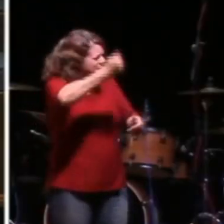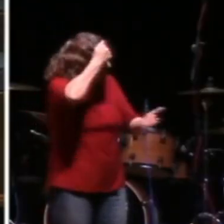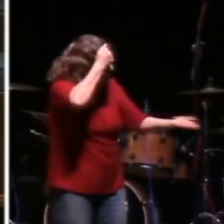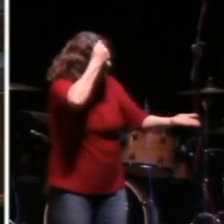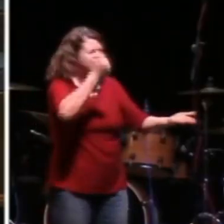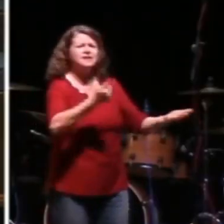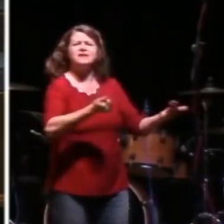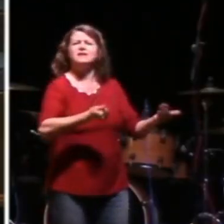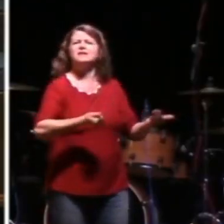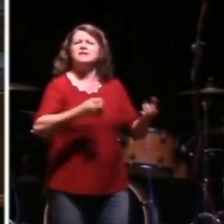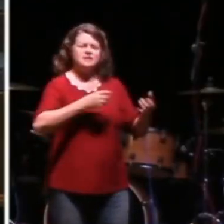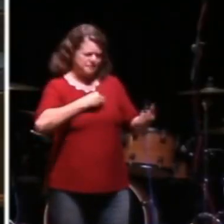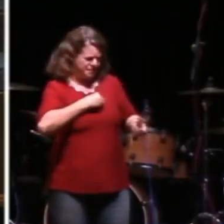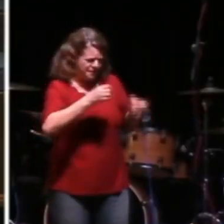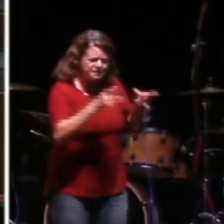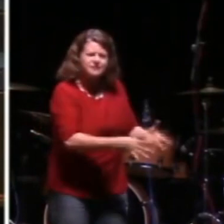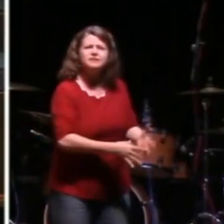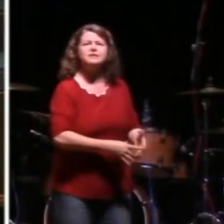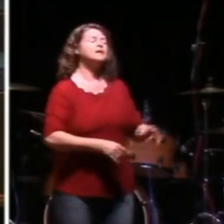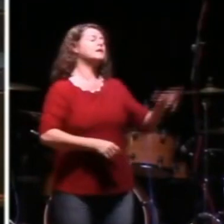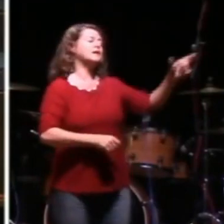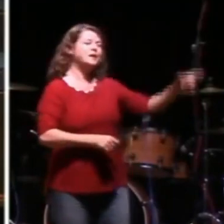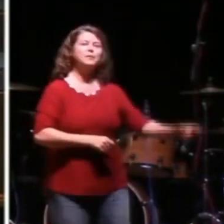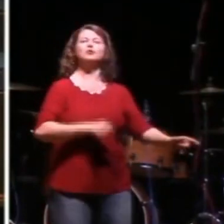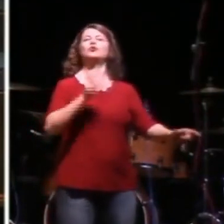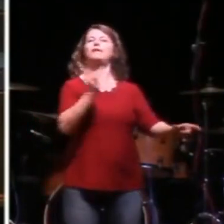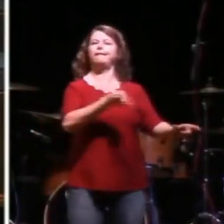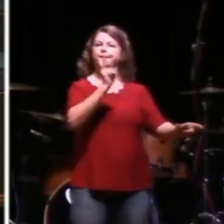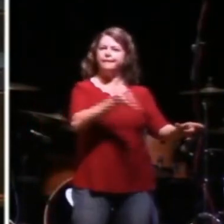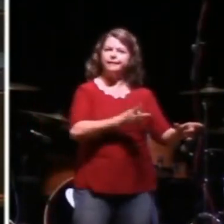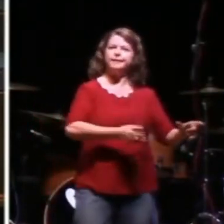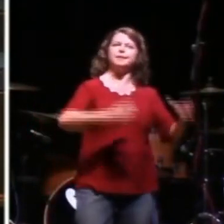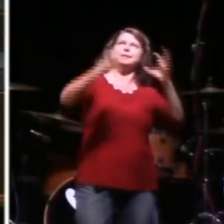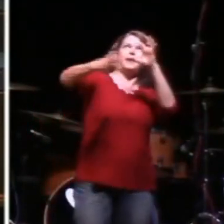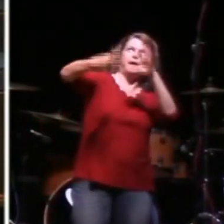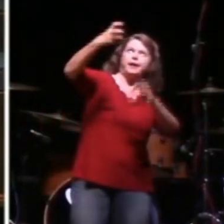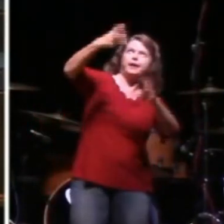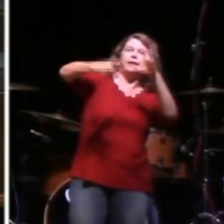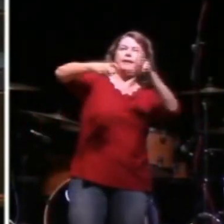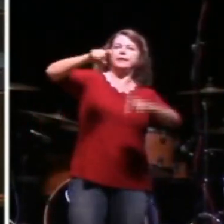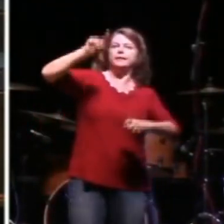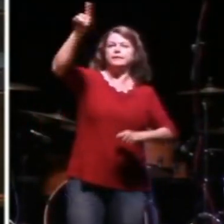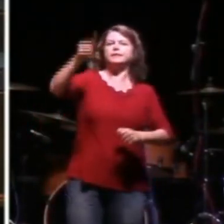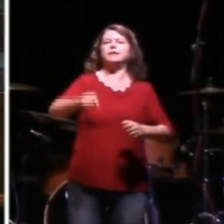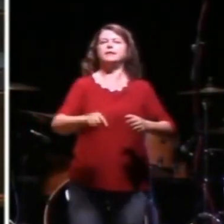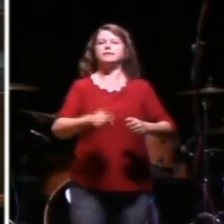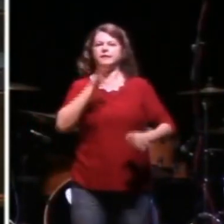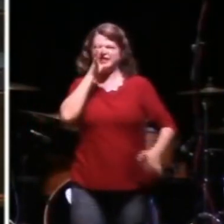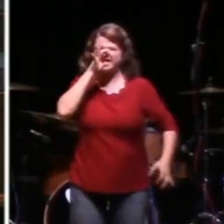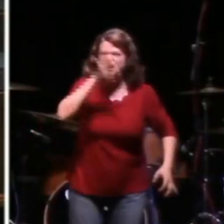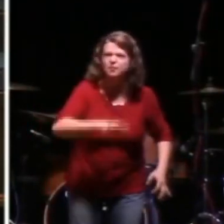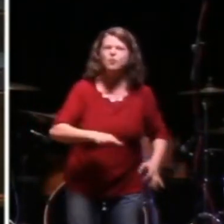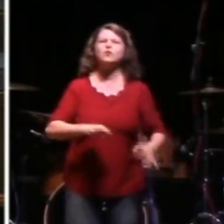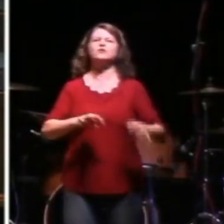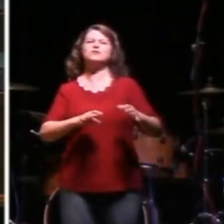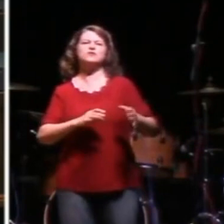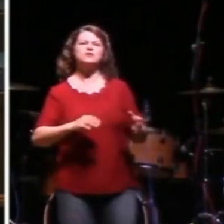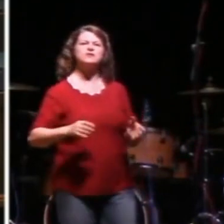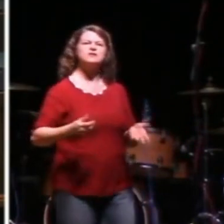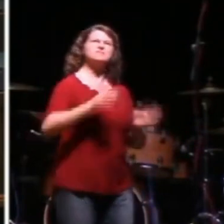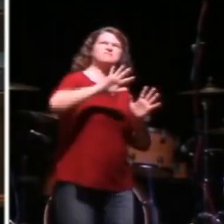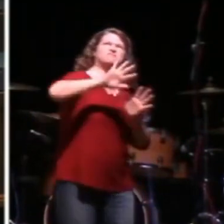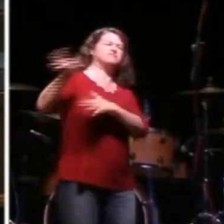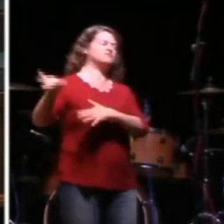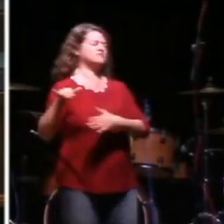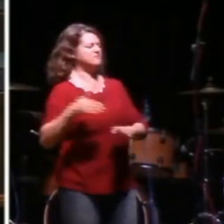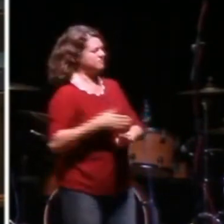ea pessoa continua querendo brigar com deus pelo caminhar por um andar por um caminho que é de